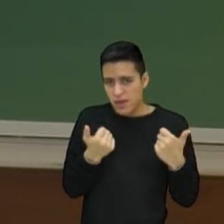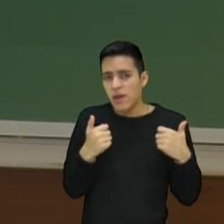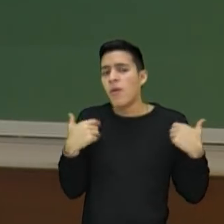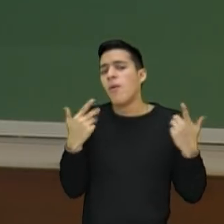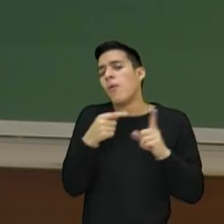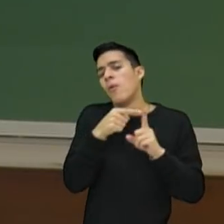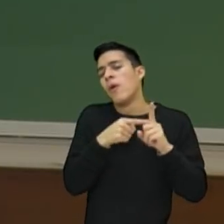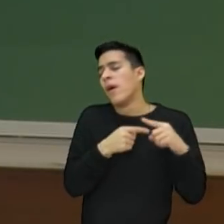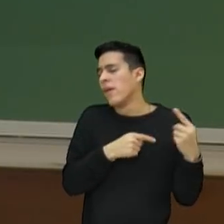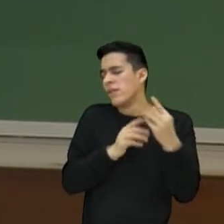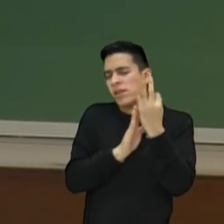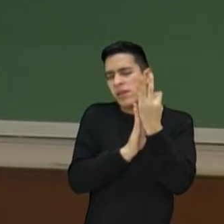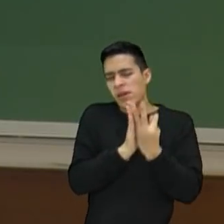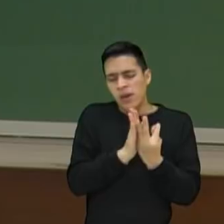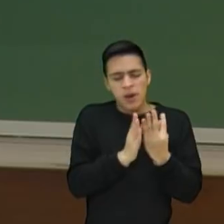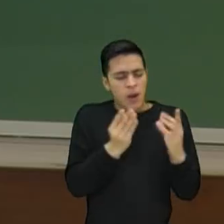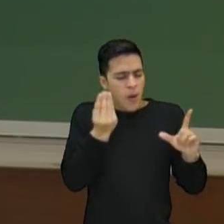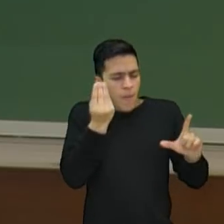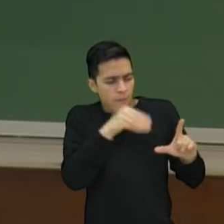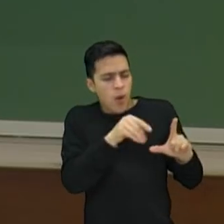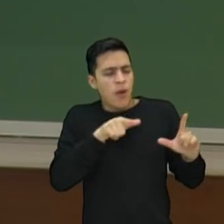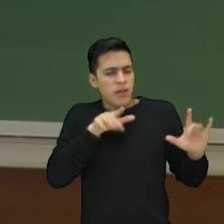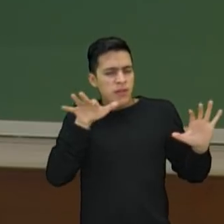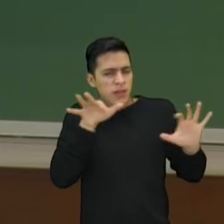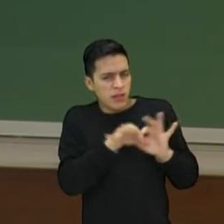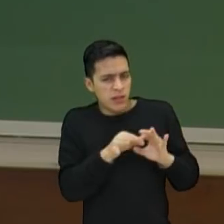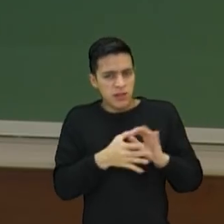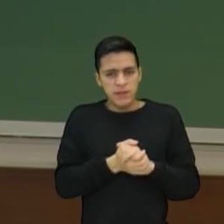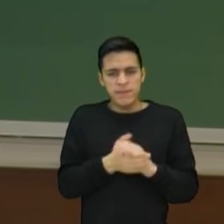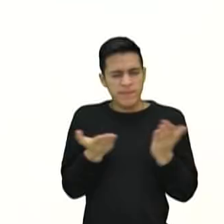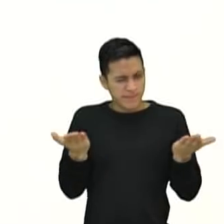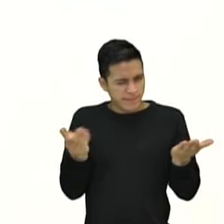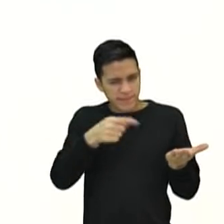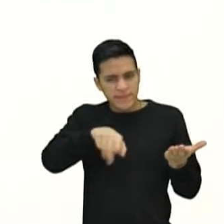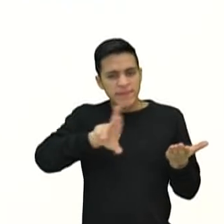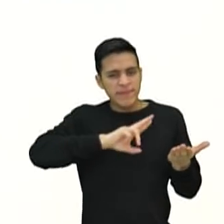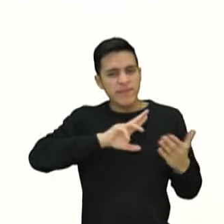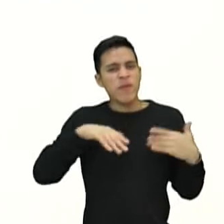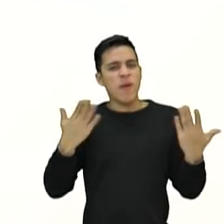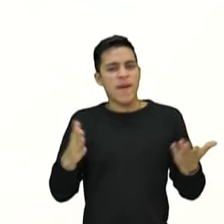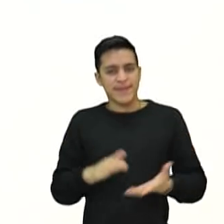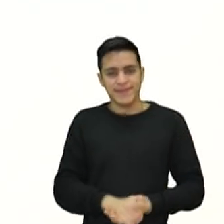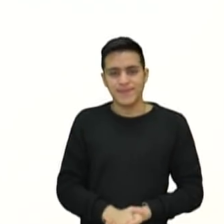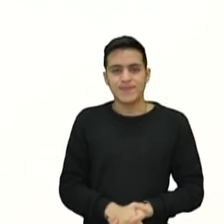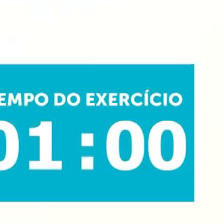tipo de texto o blog se encaixa? Eu queria que vocês me dissessem, por favor.